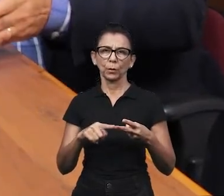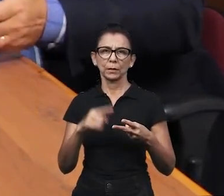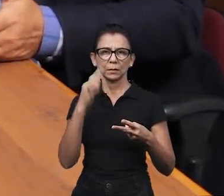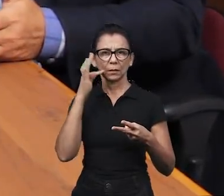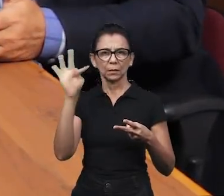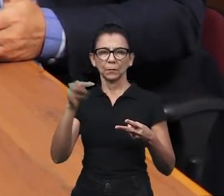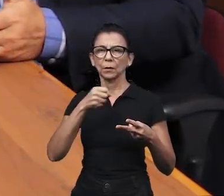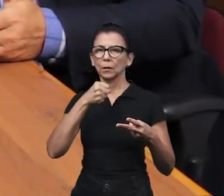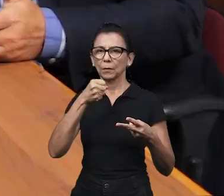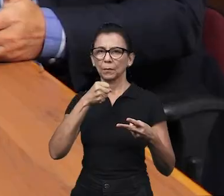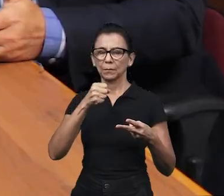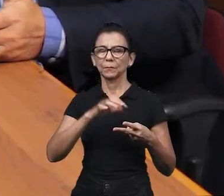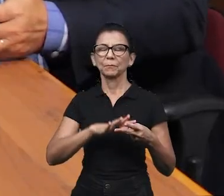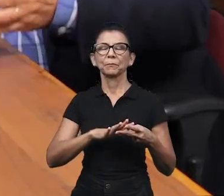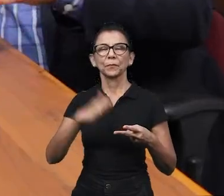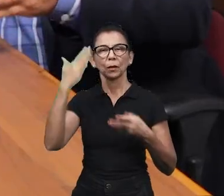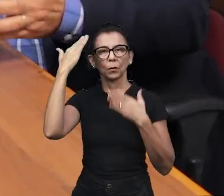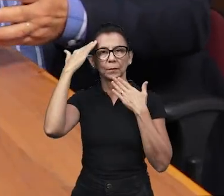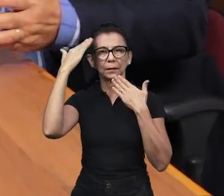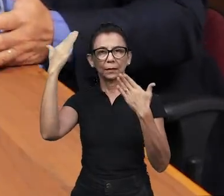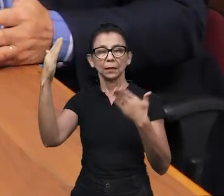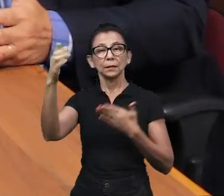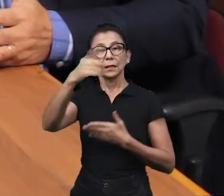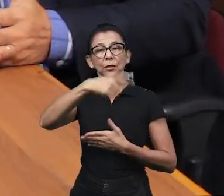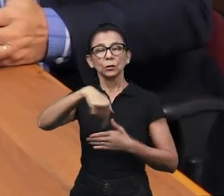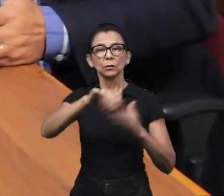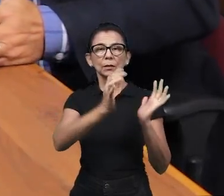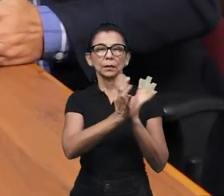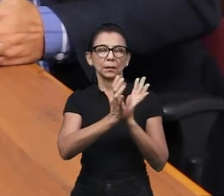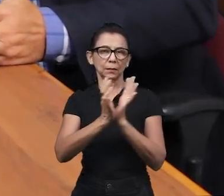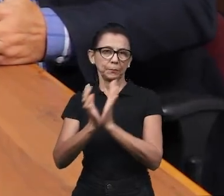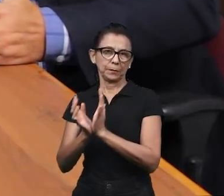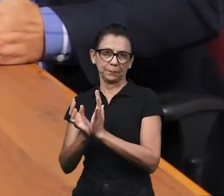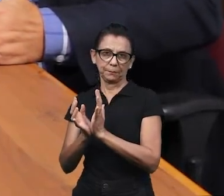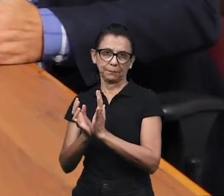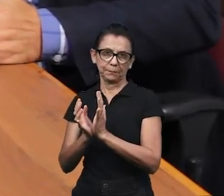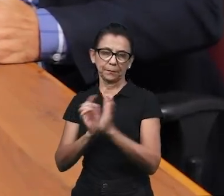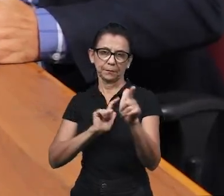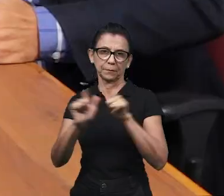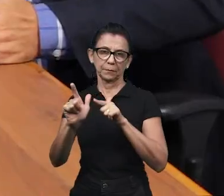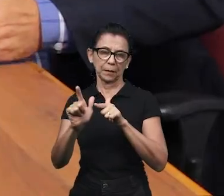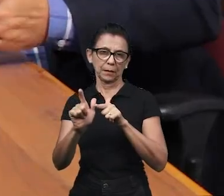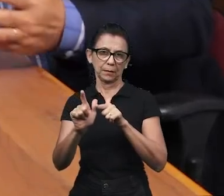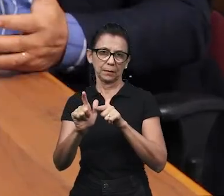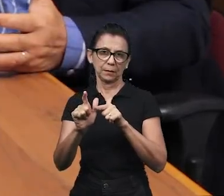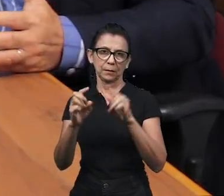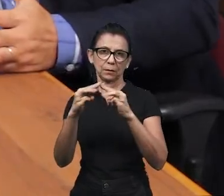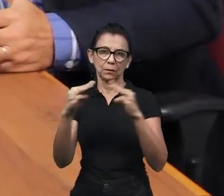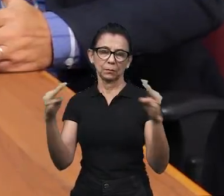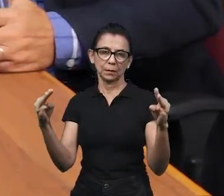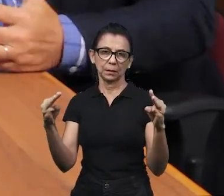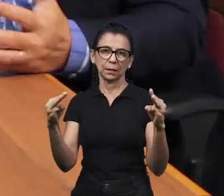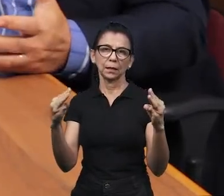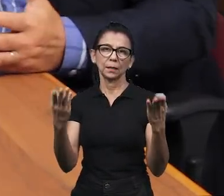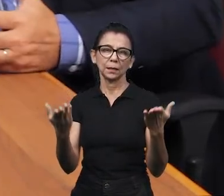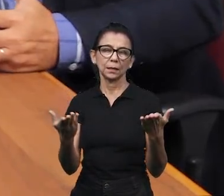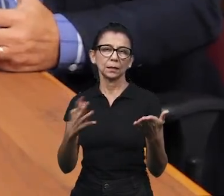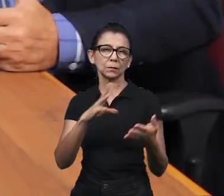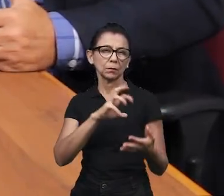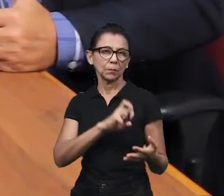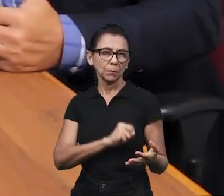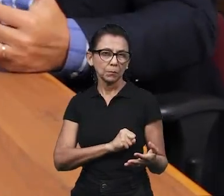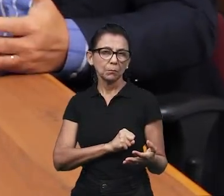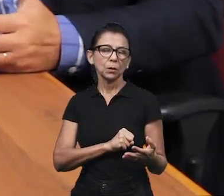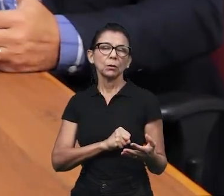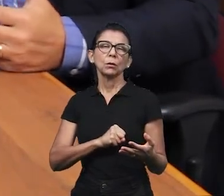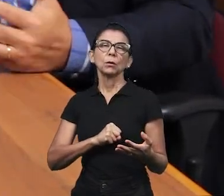mas a todos os voluntários que trabalham no Manaim, que participam de maneira impressionante, com coração,